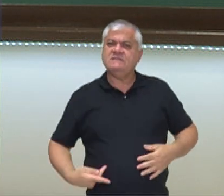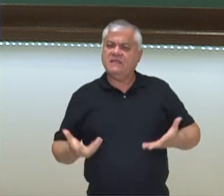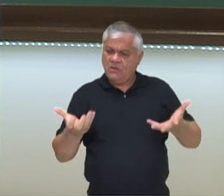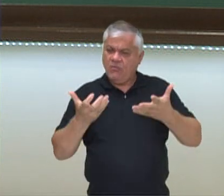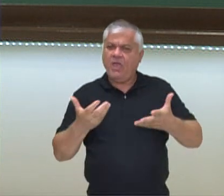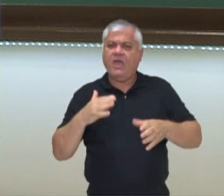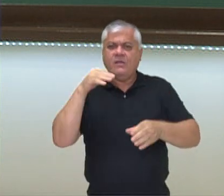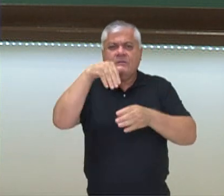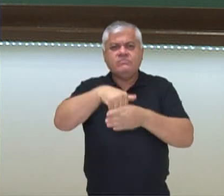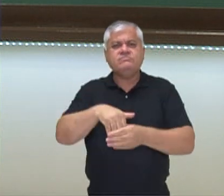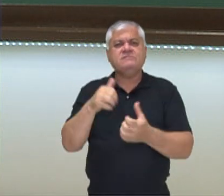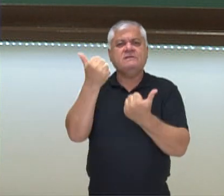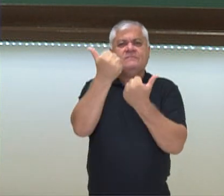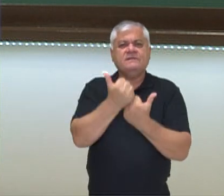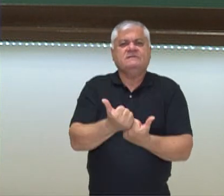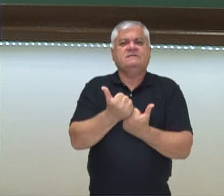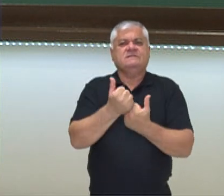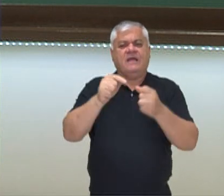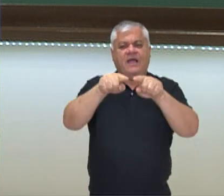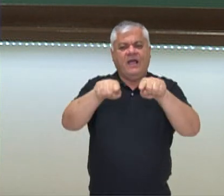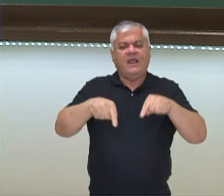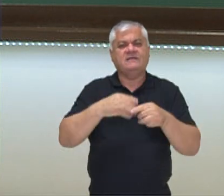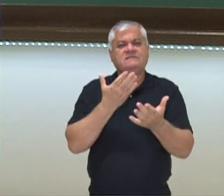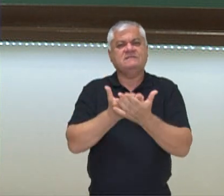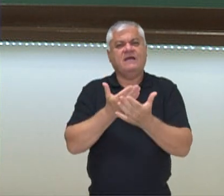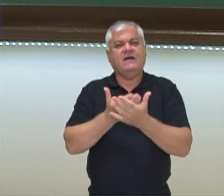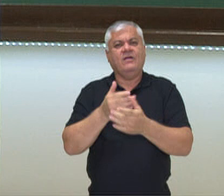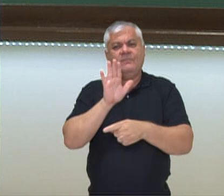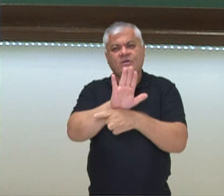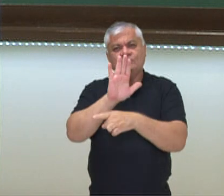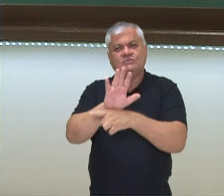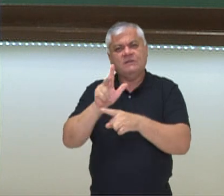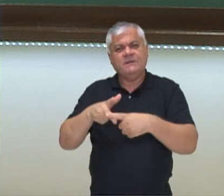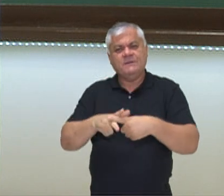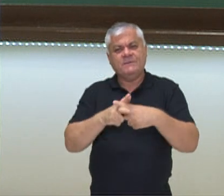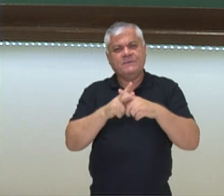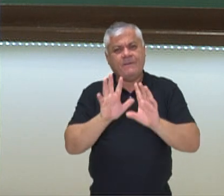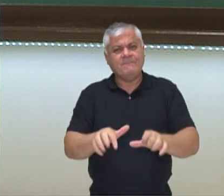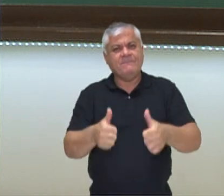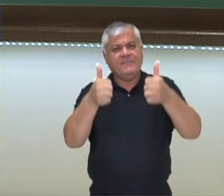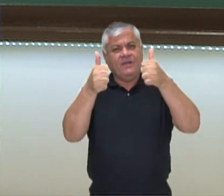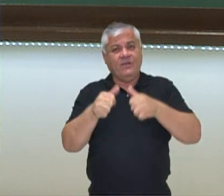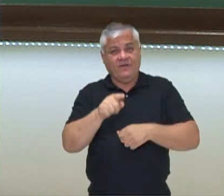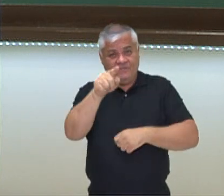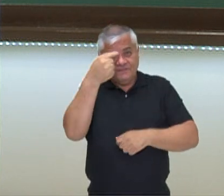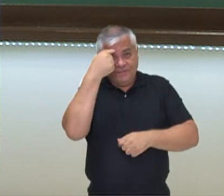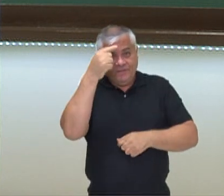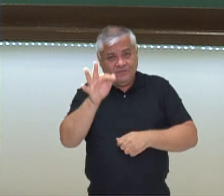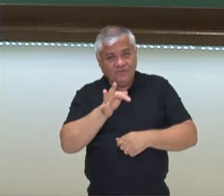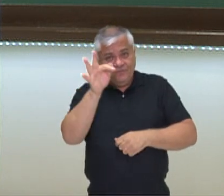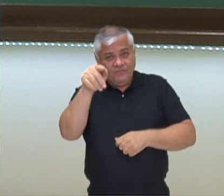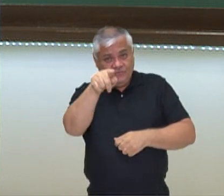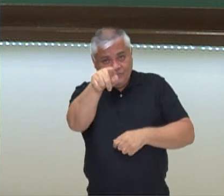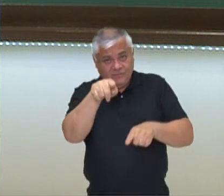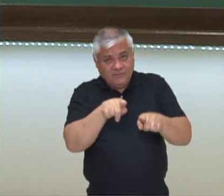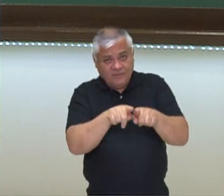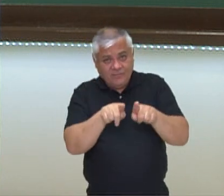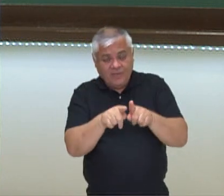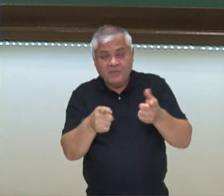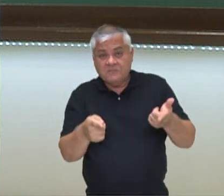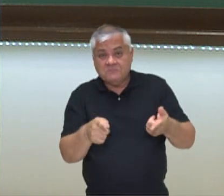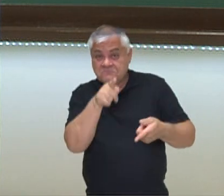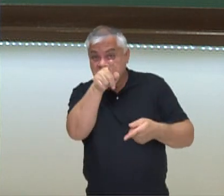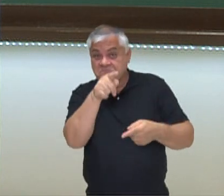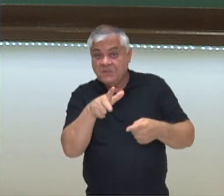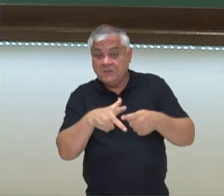para representar coisas que podiam melhorar na escola. Você já pensou no seu futuro e o que você podia fazer de melhor para o